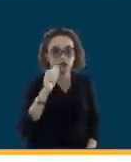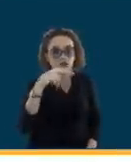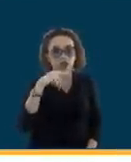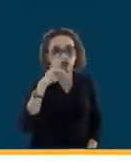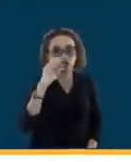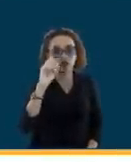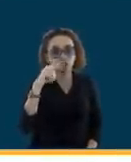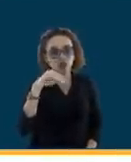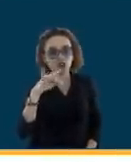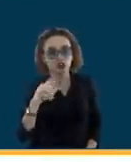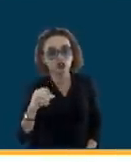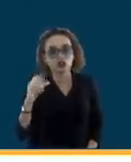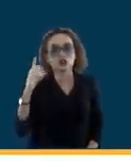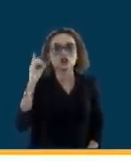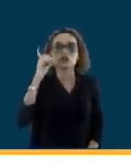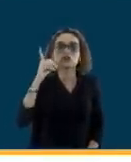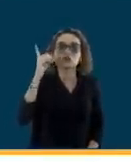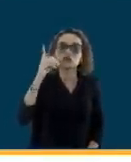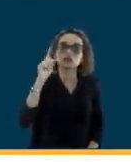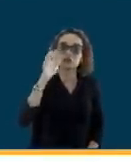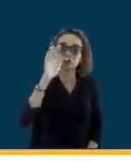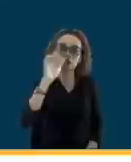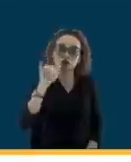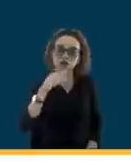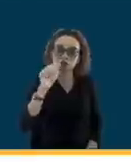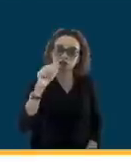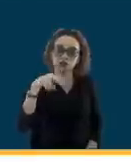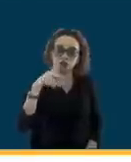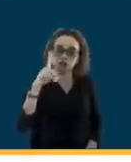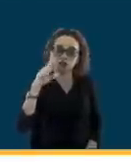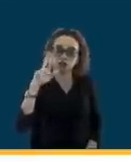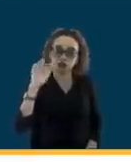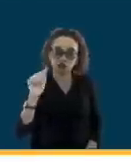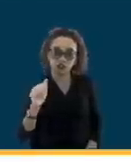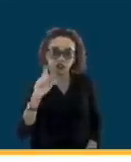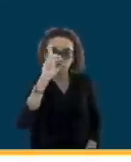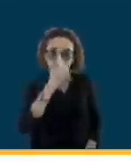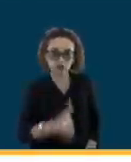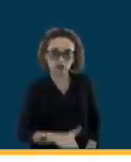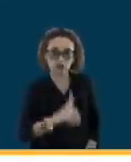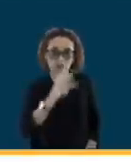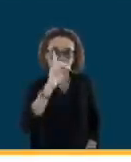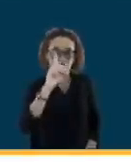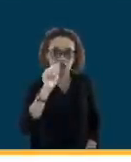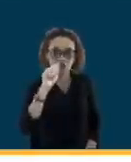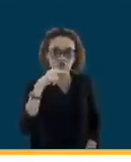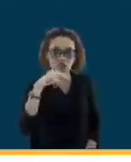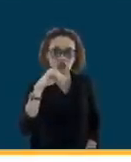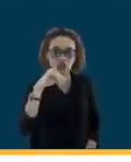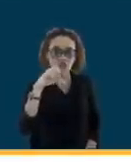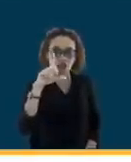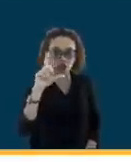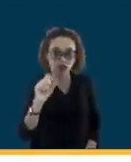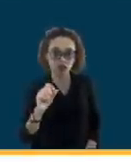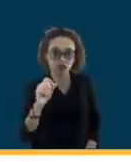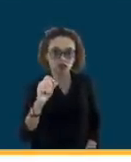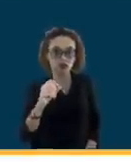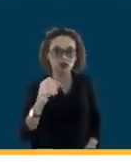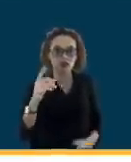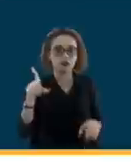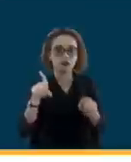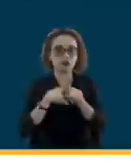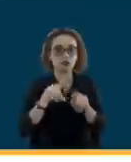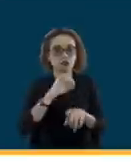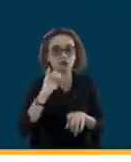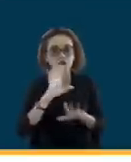Jandira Fegali, nosso diretor Danilo Miranda, cumprimentar também o Célio Turino e a Úrsula Vidal, que